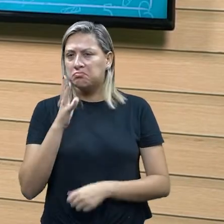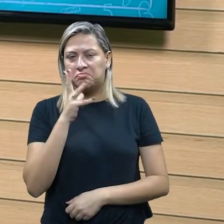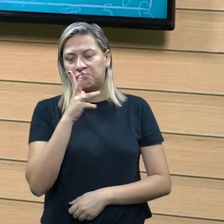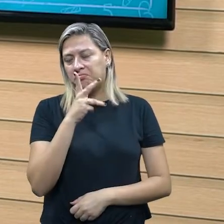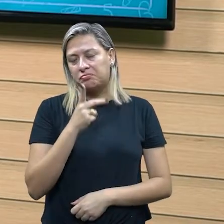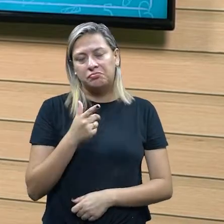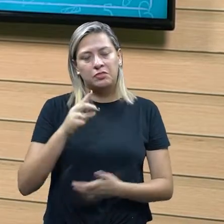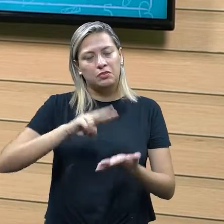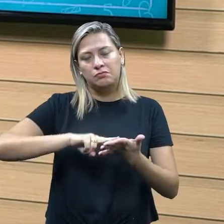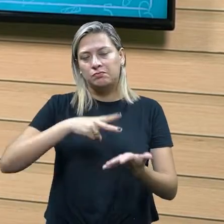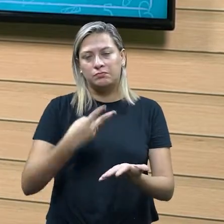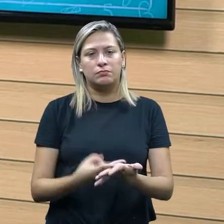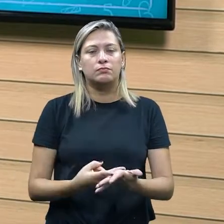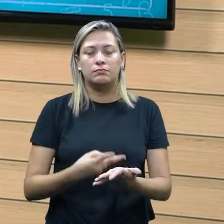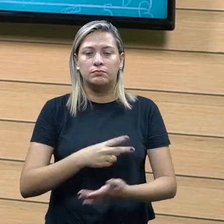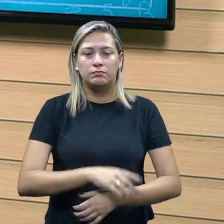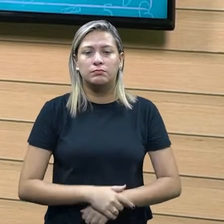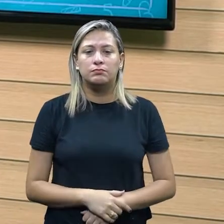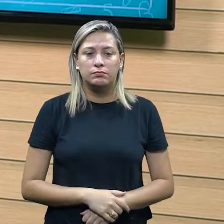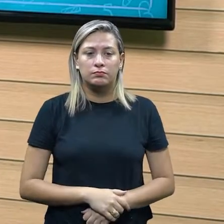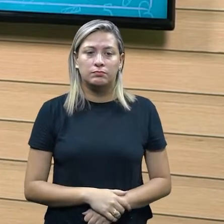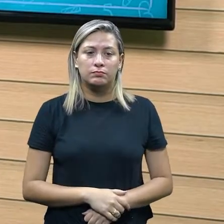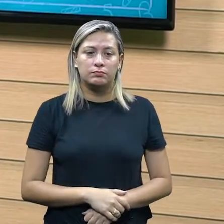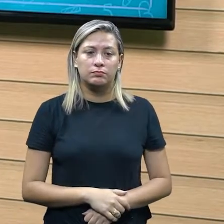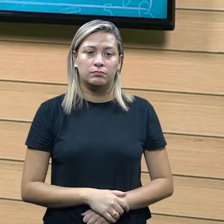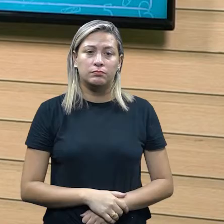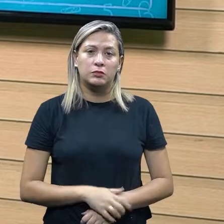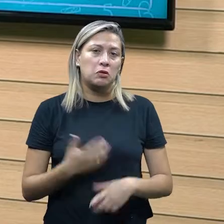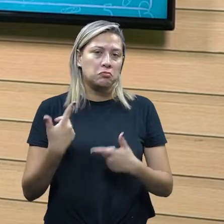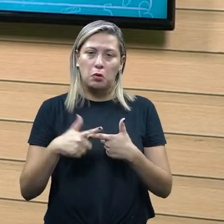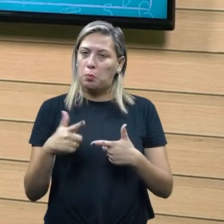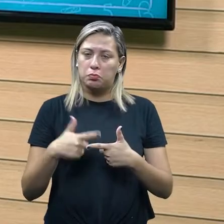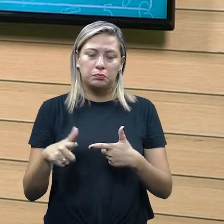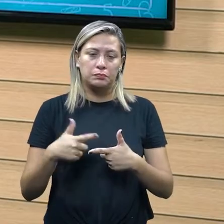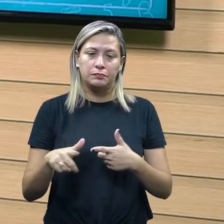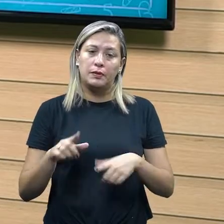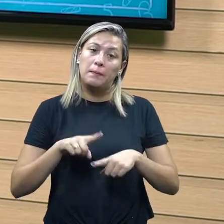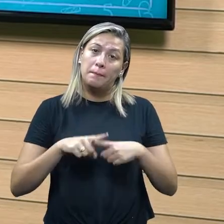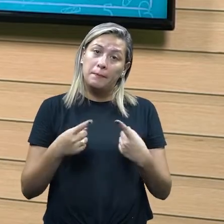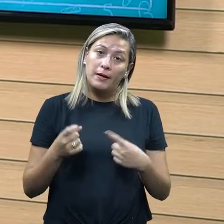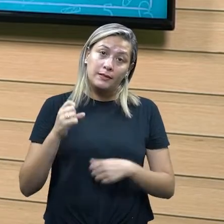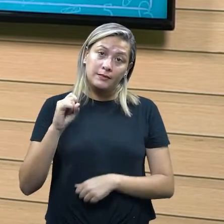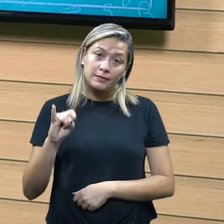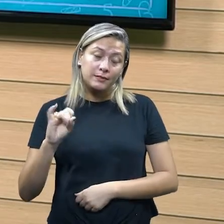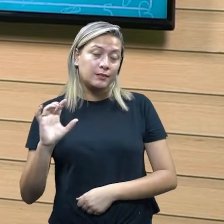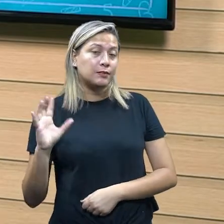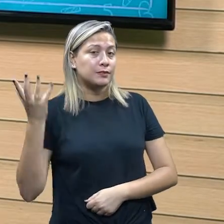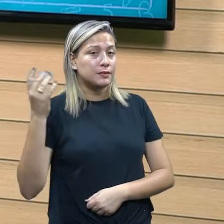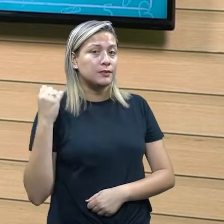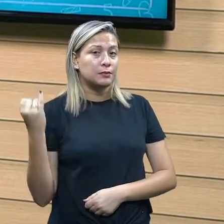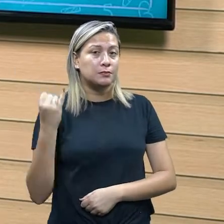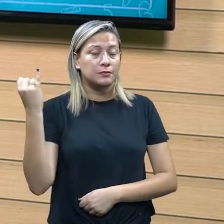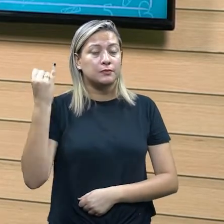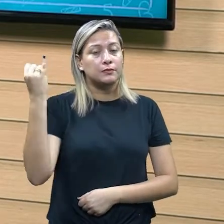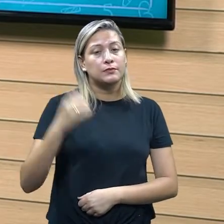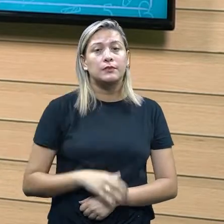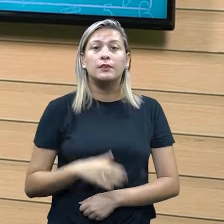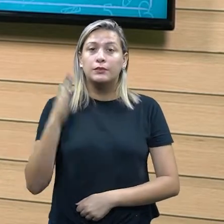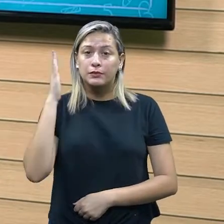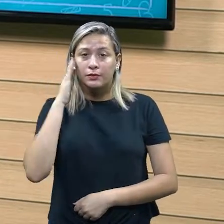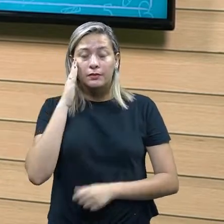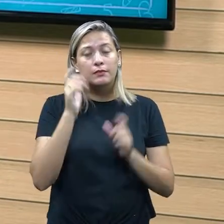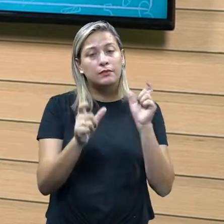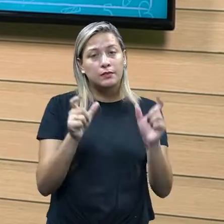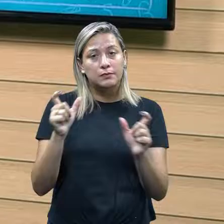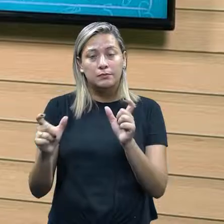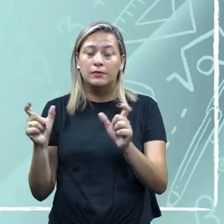de tradução, né, desse programa não costuma ser um problema. Mas caso você se depare, então é importante que você tenha noção dos